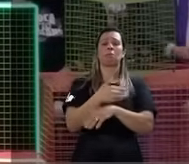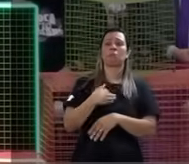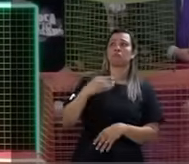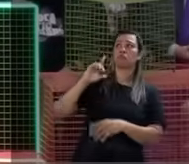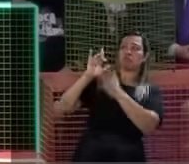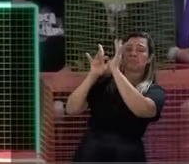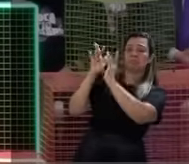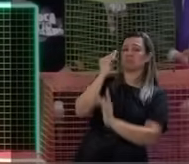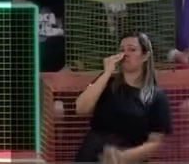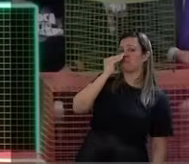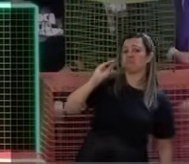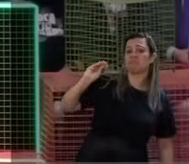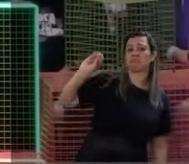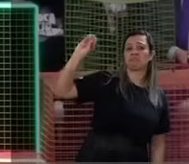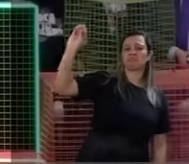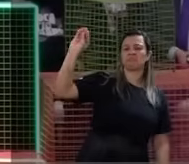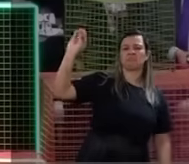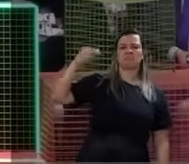Não tinha